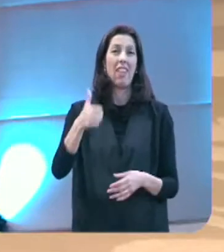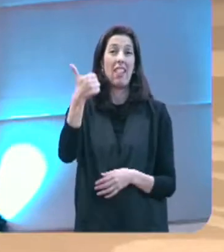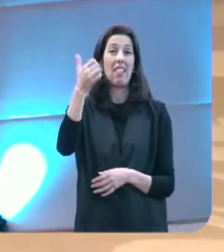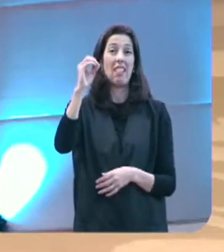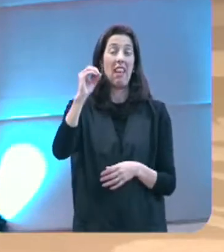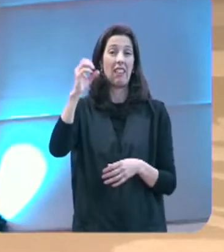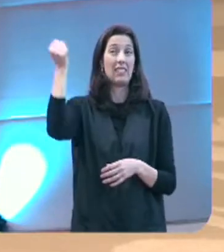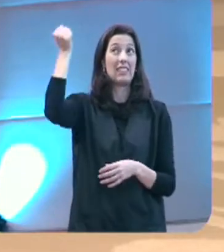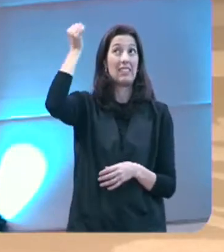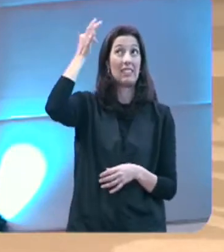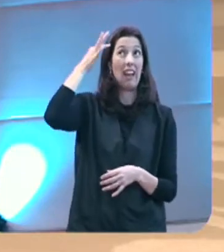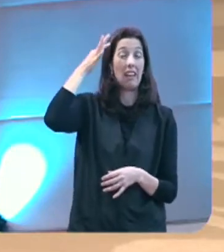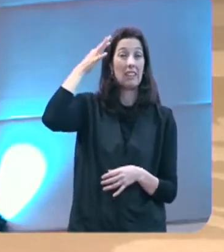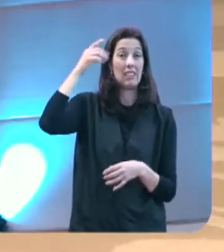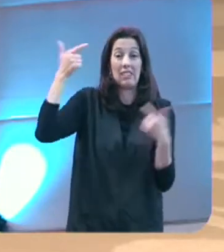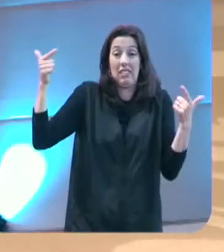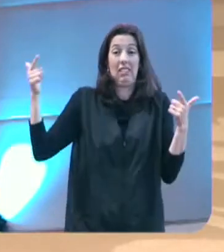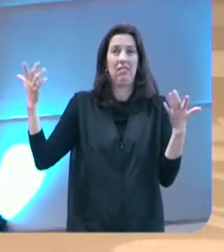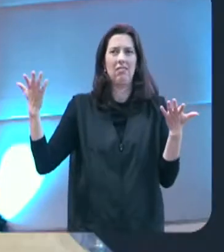desgraçados.